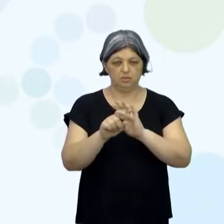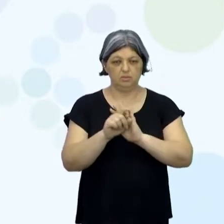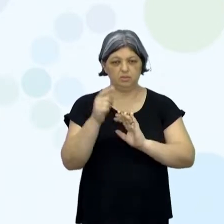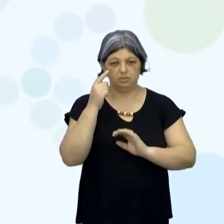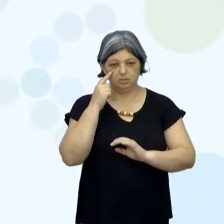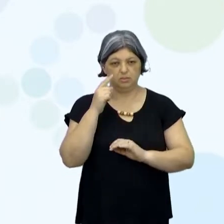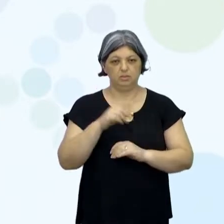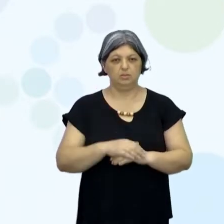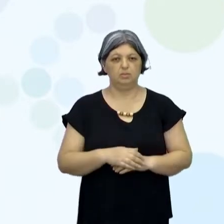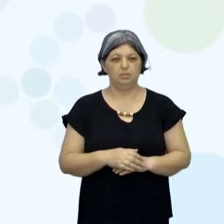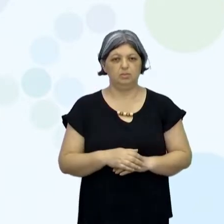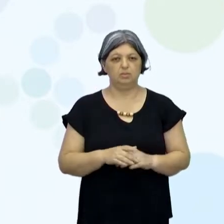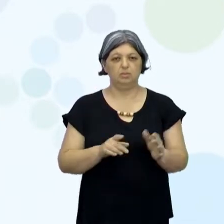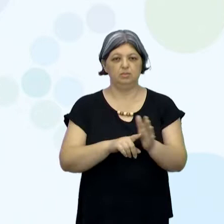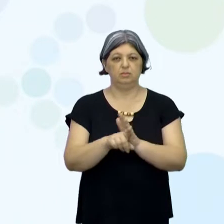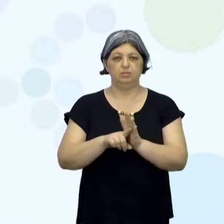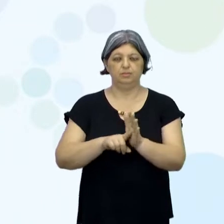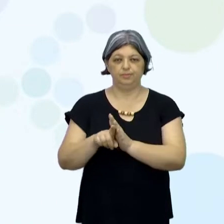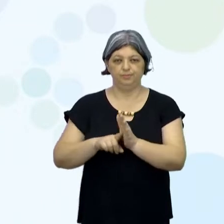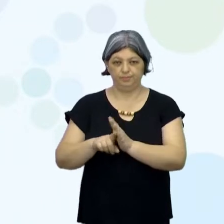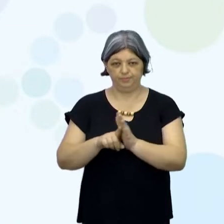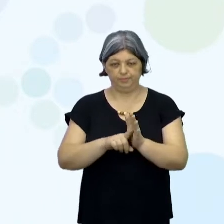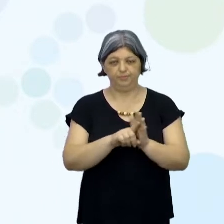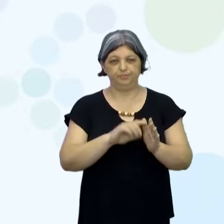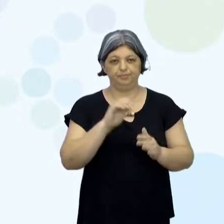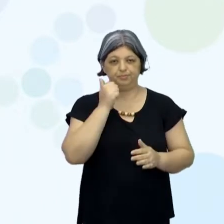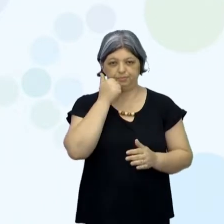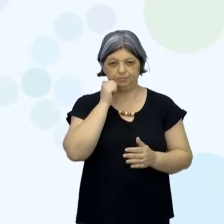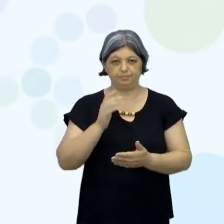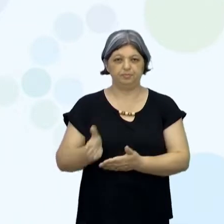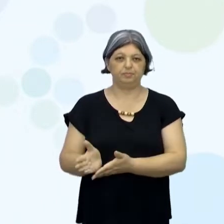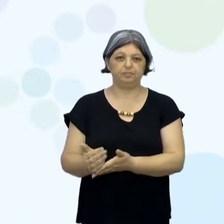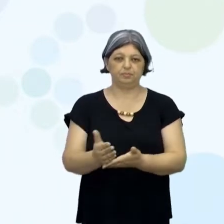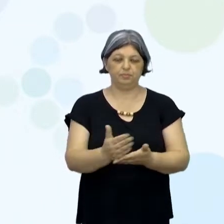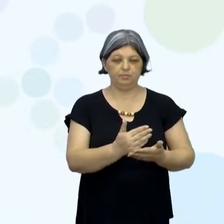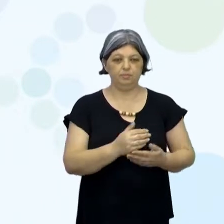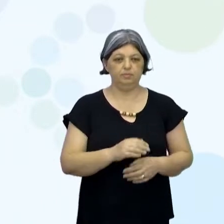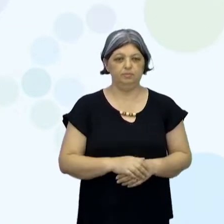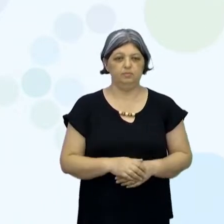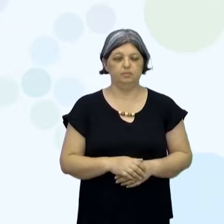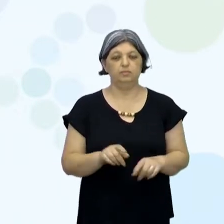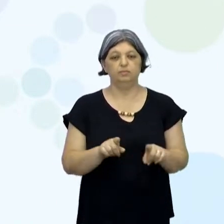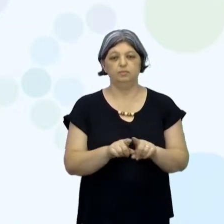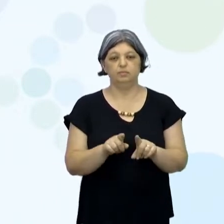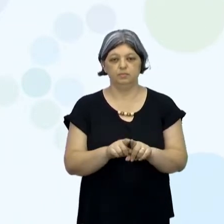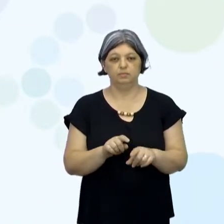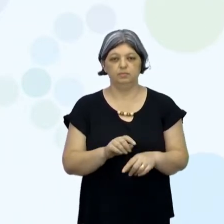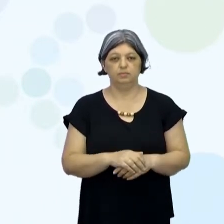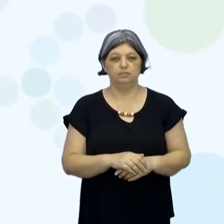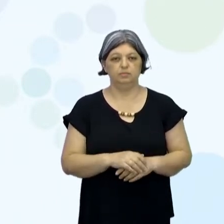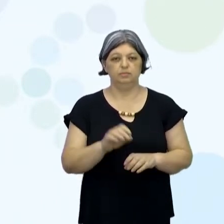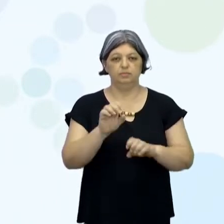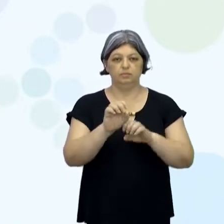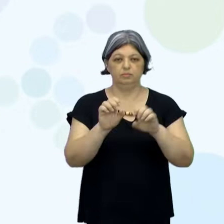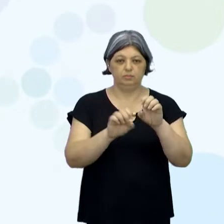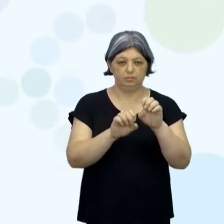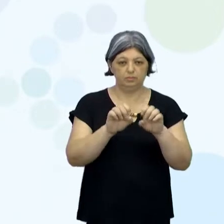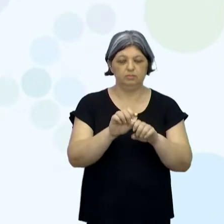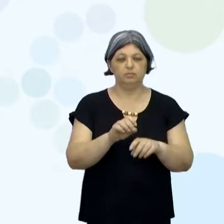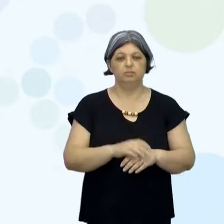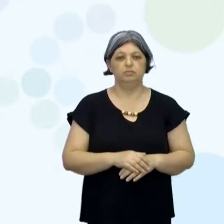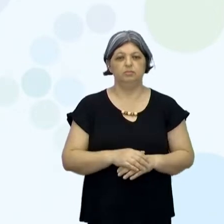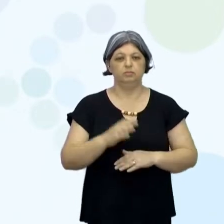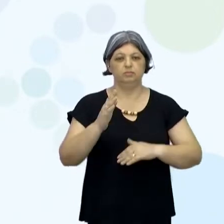a investigação científica, né? E com relação a esses eixos estruturantes,